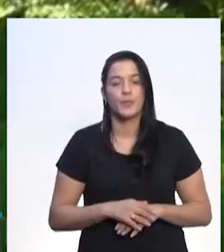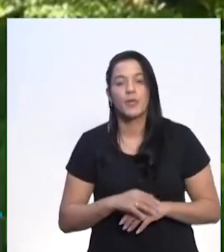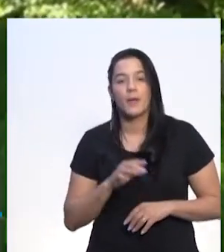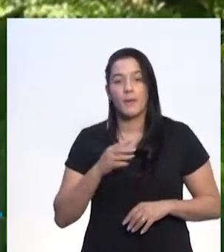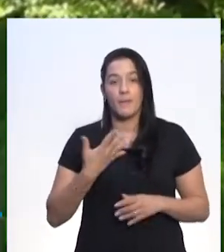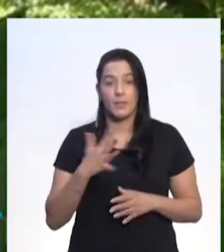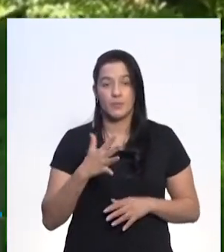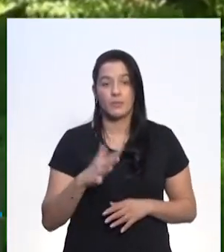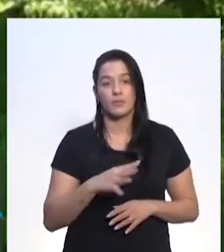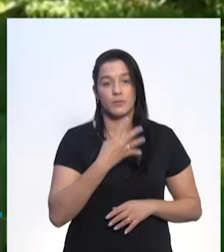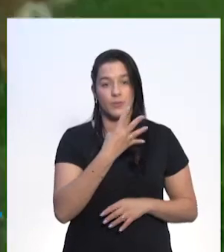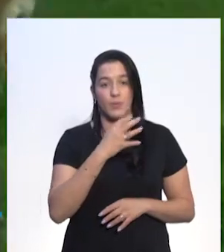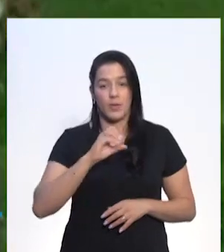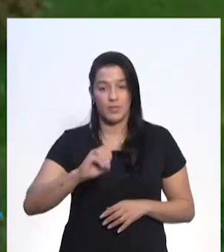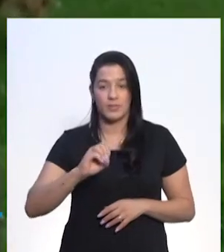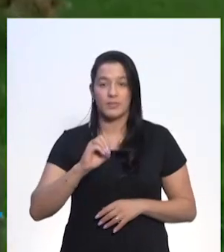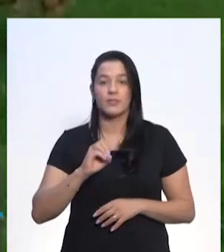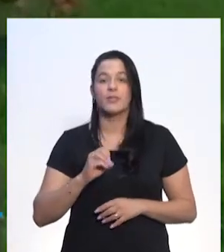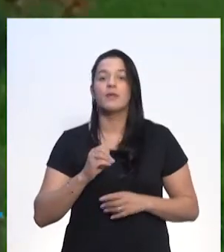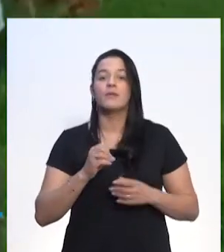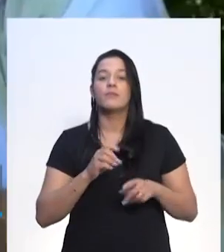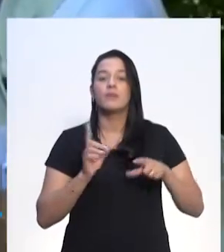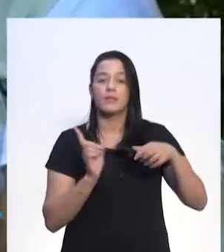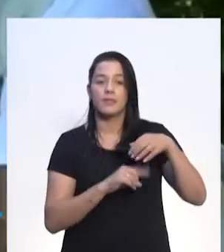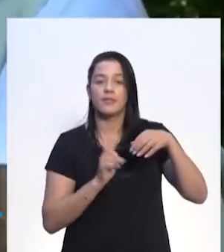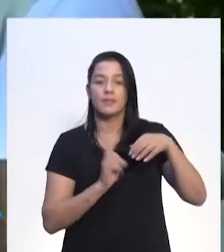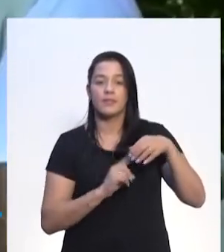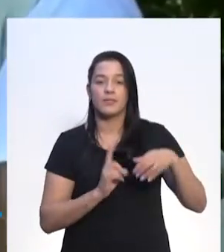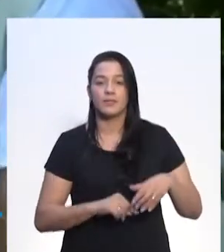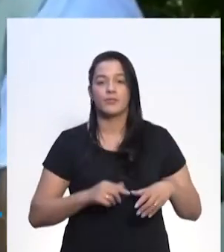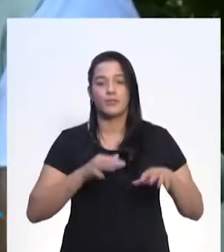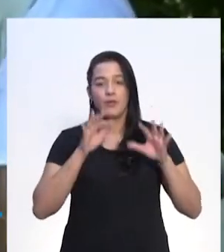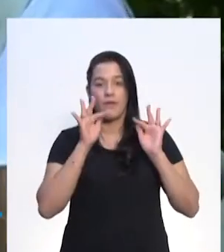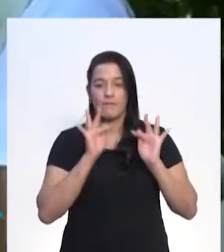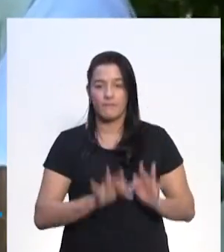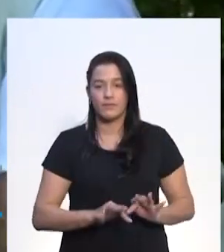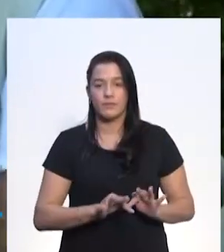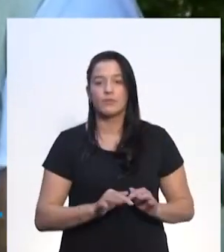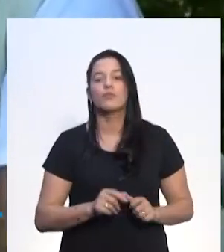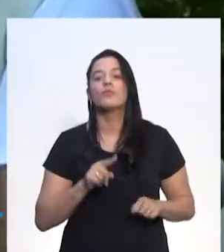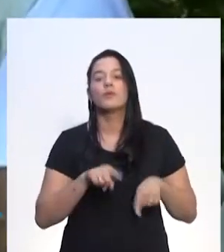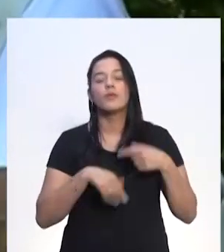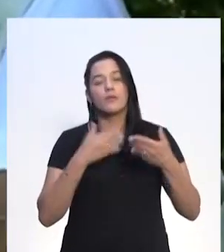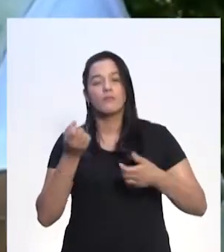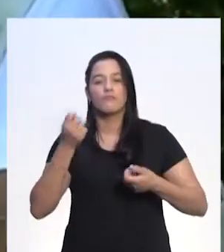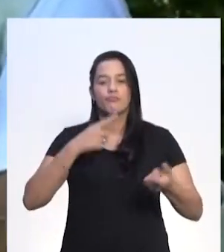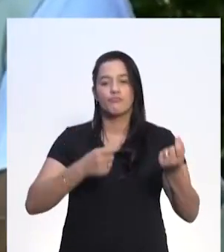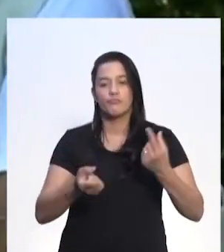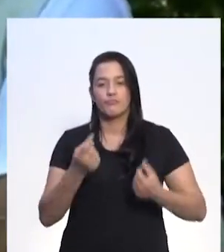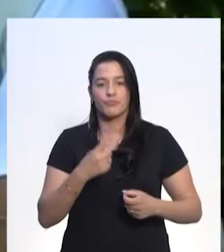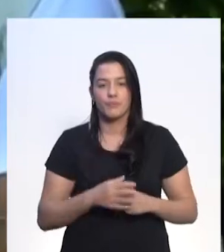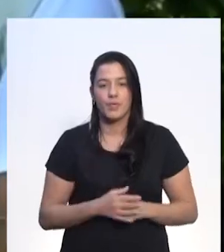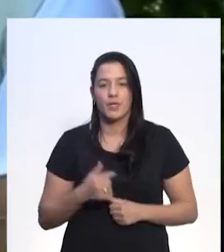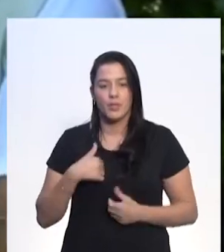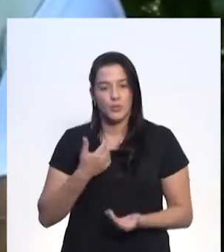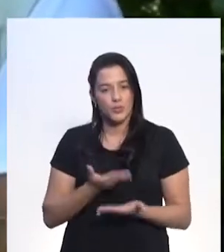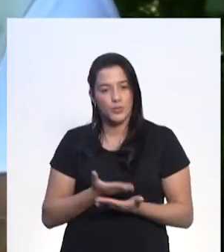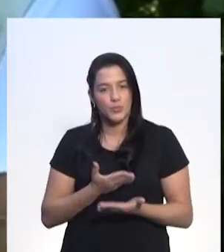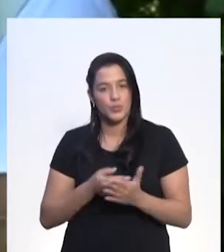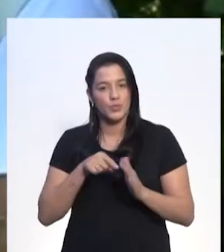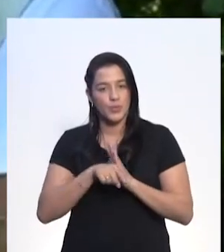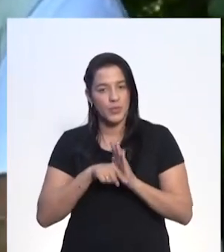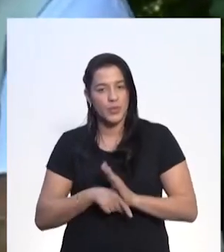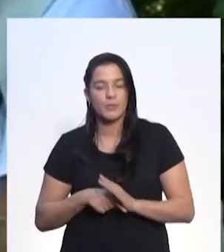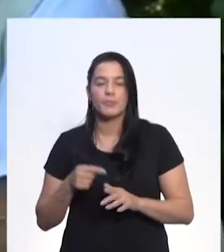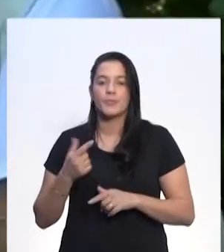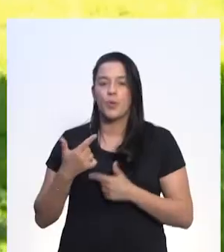40 clientes, entre fixos e temporários. Eu sempre estudei muito sobre cães, mas comecei a procurar